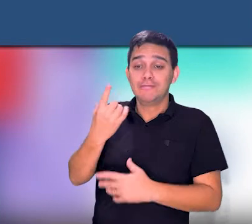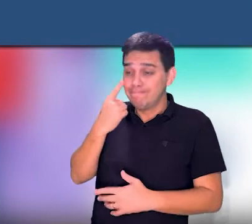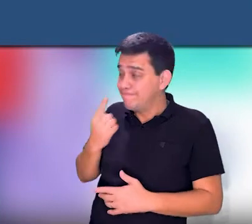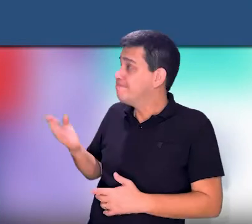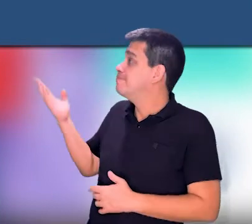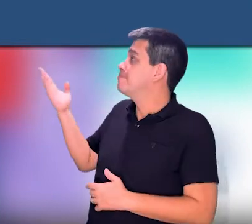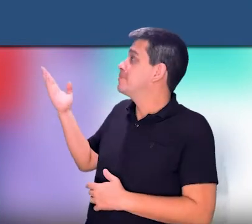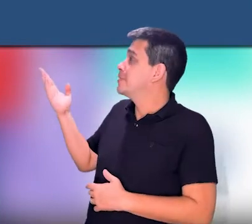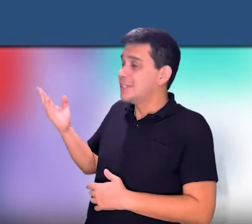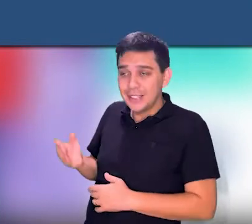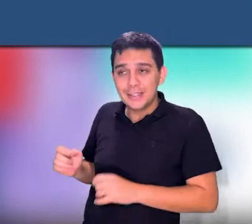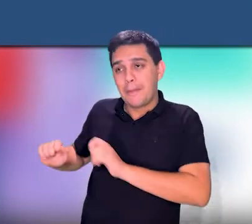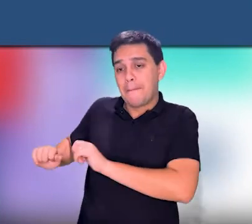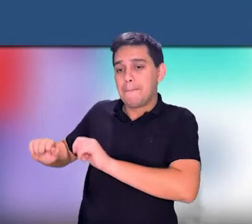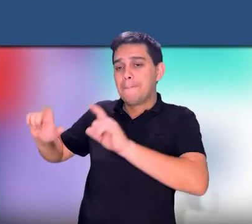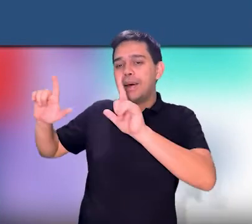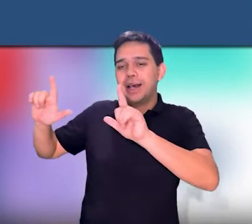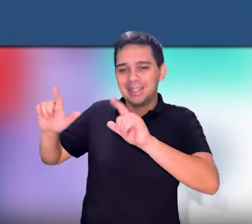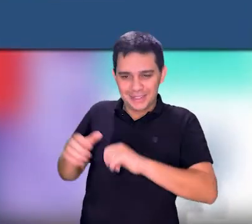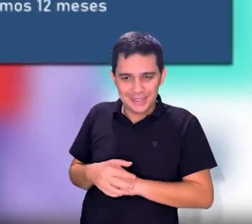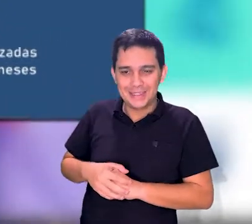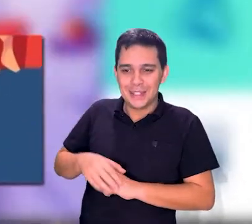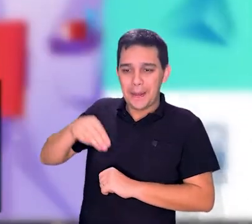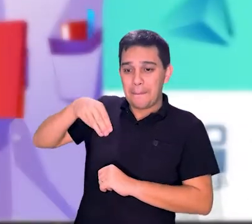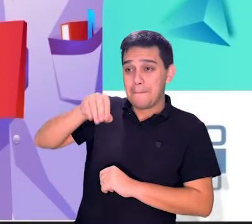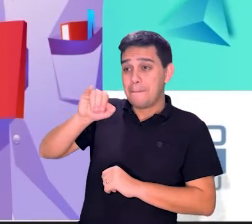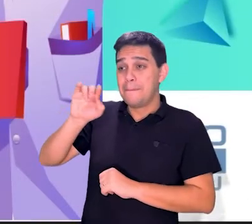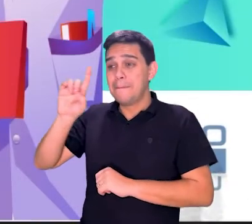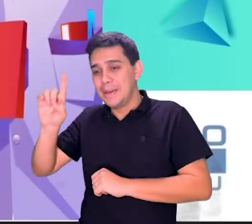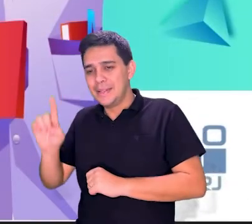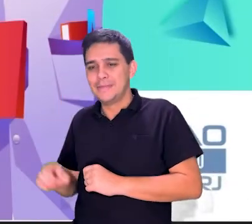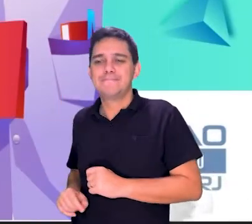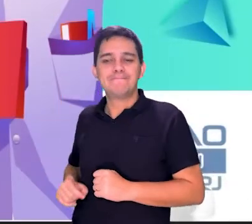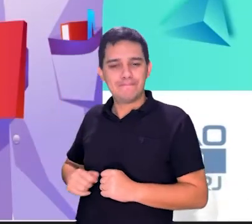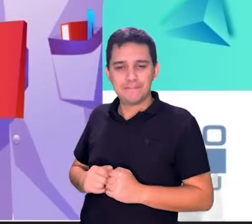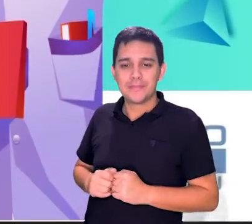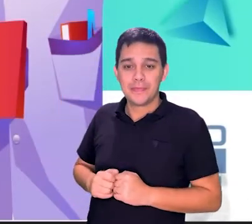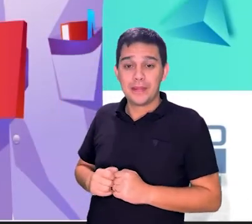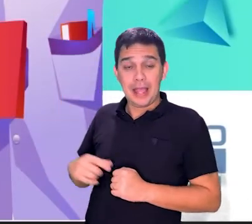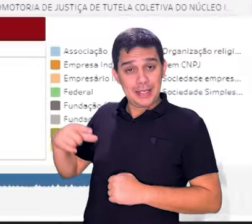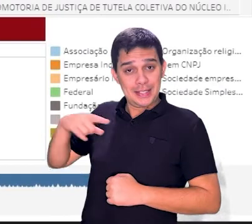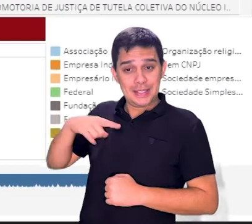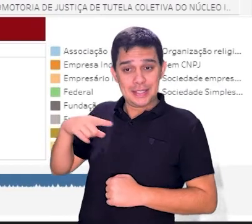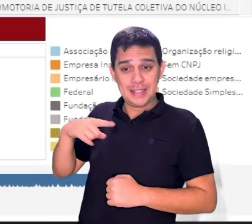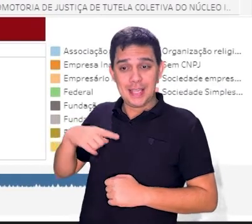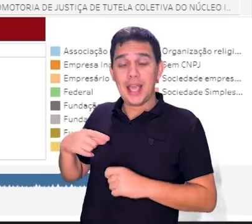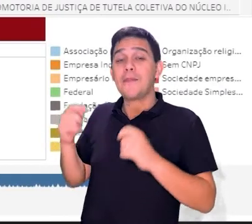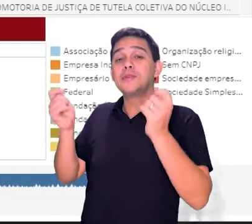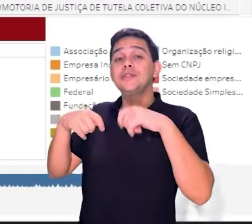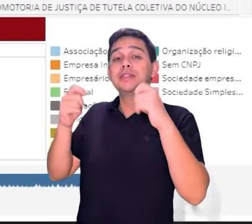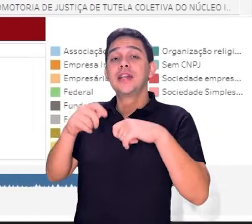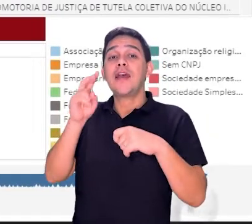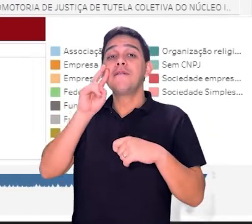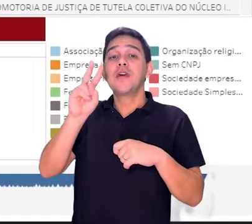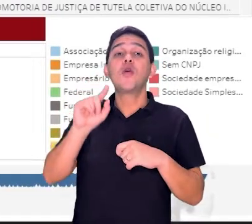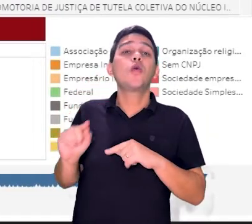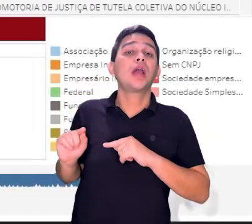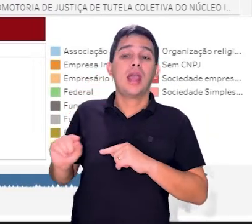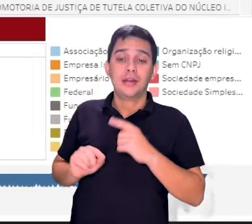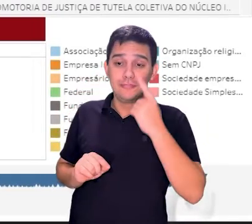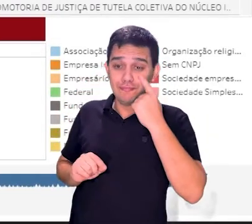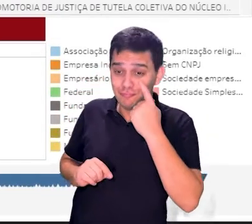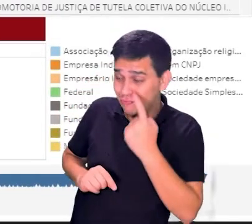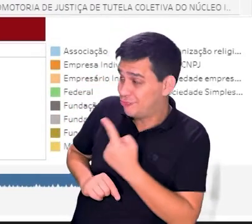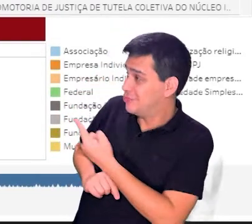eletrônico, né, que é o MID, módulo do idoso, e aí nós temos a possibilidade de uma visualização